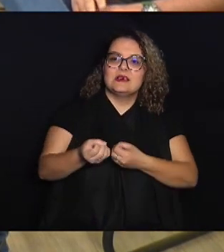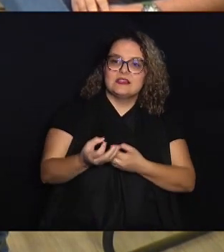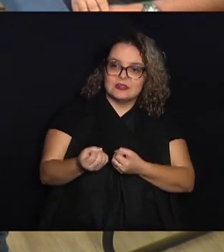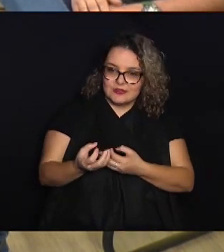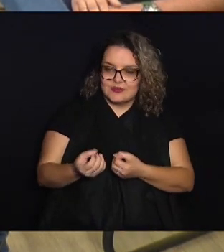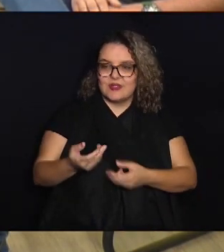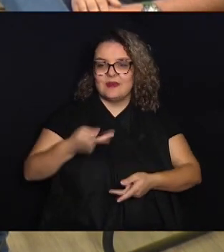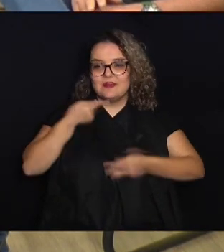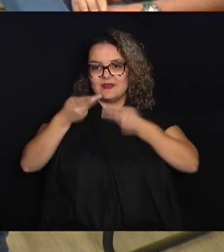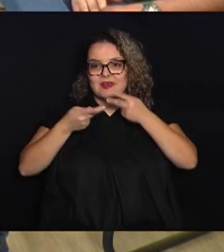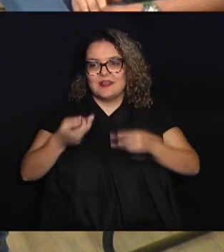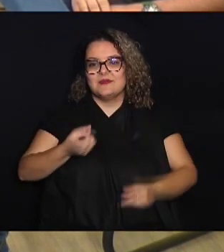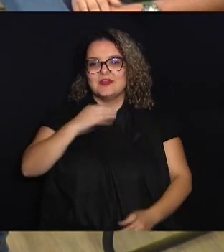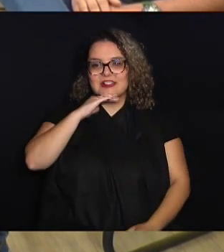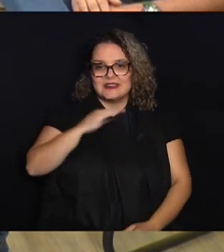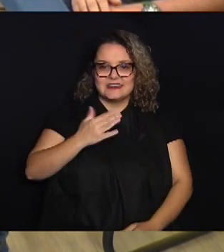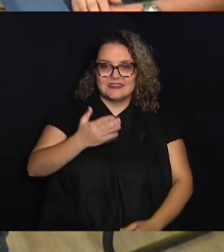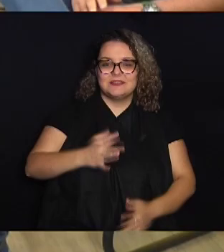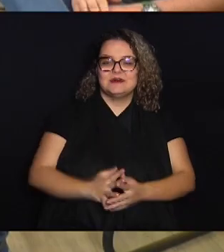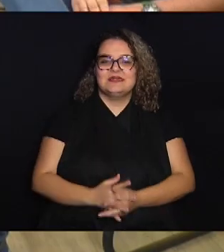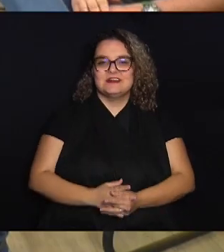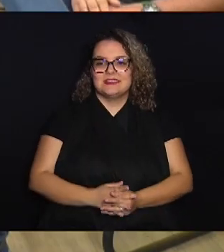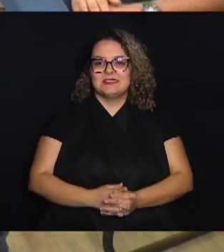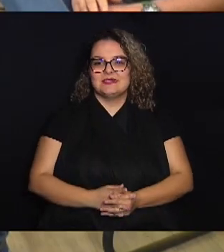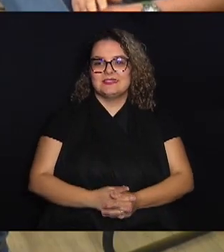Fala, Rúbia, boa tarde para você.